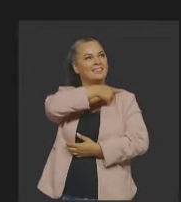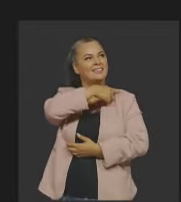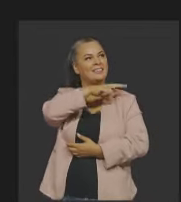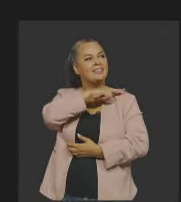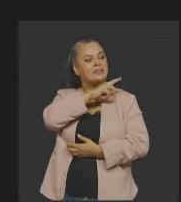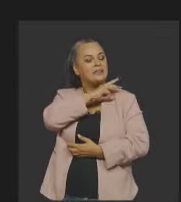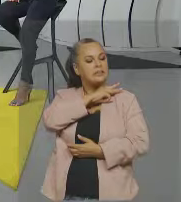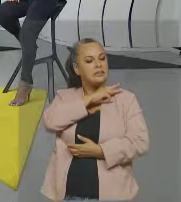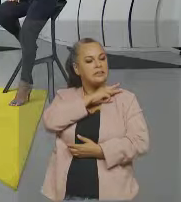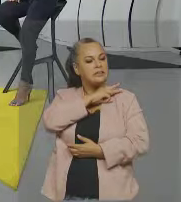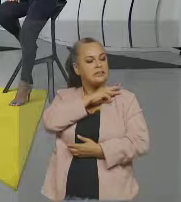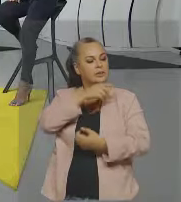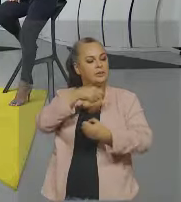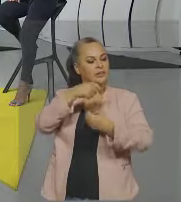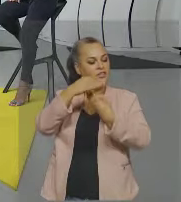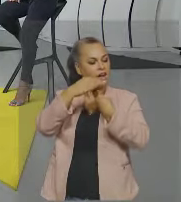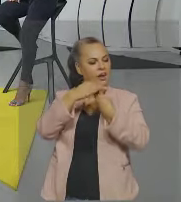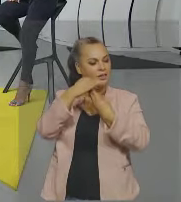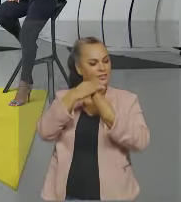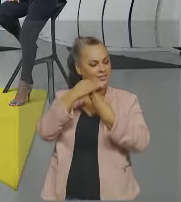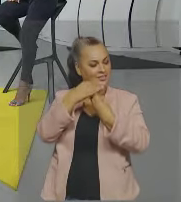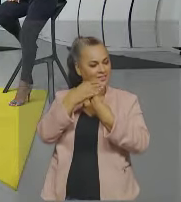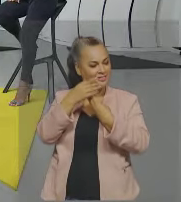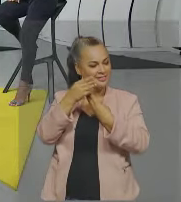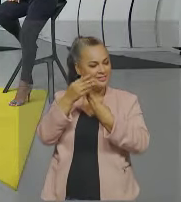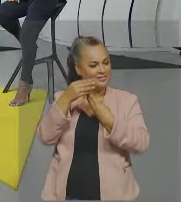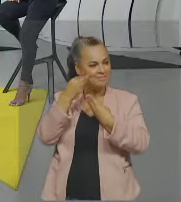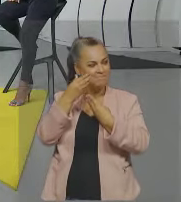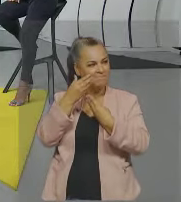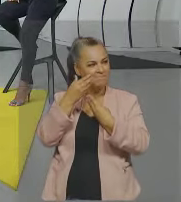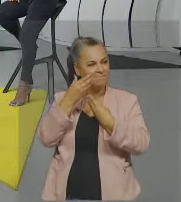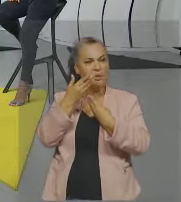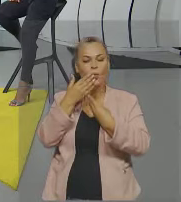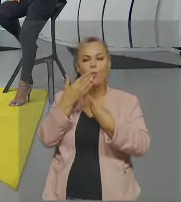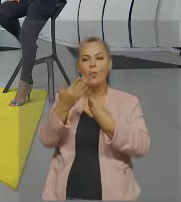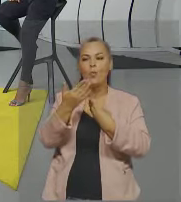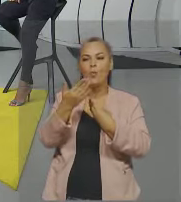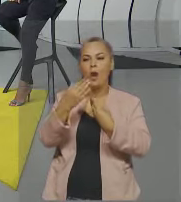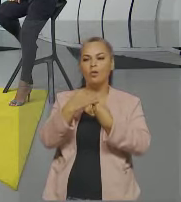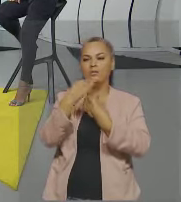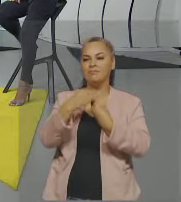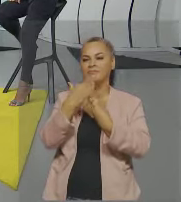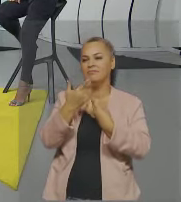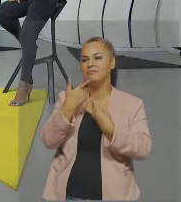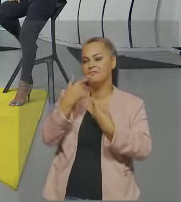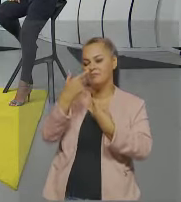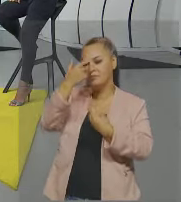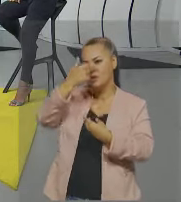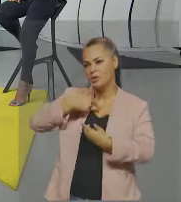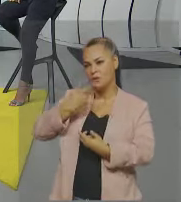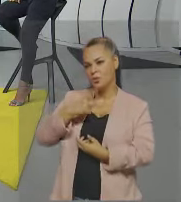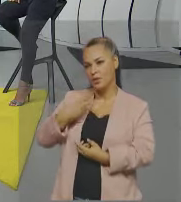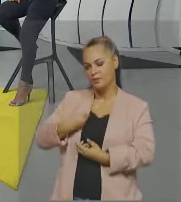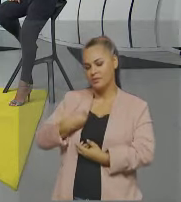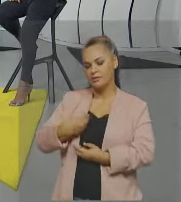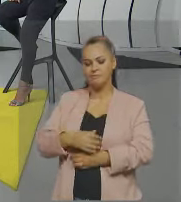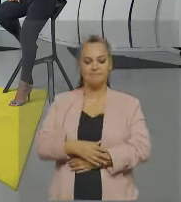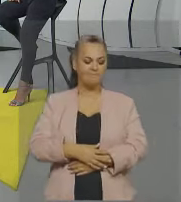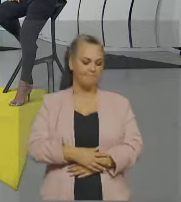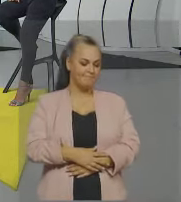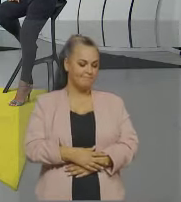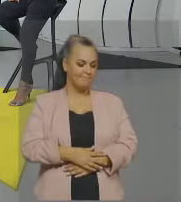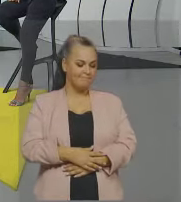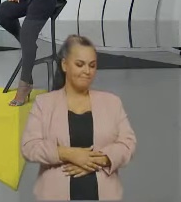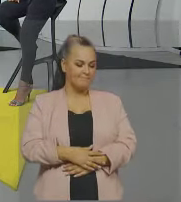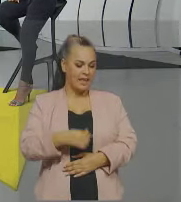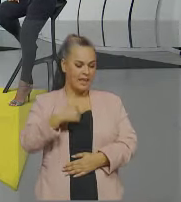daria hoje? Olha, eu me daria o conselho de ter mais atenção com algumas disciplinas, porque algumas eu